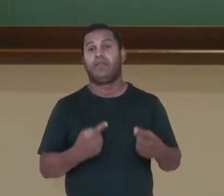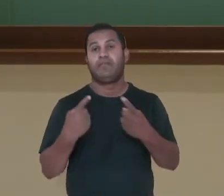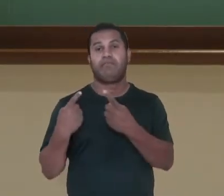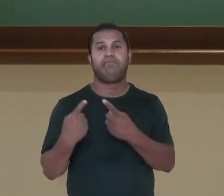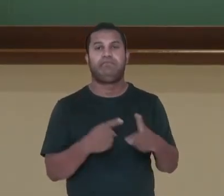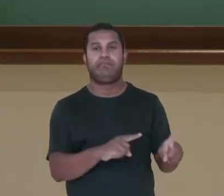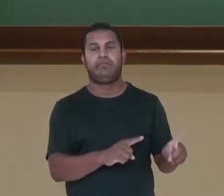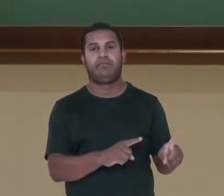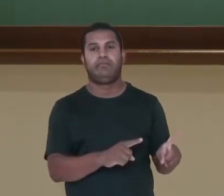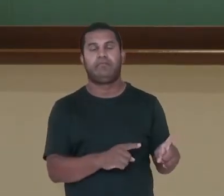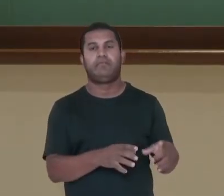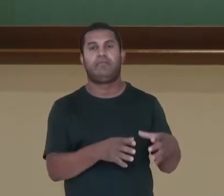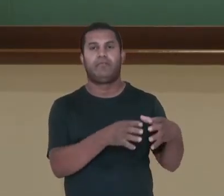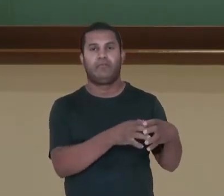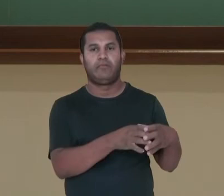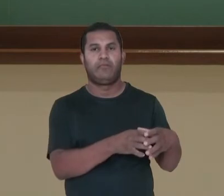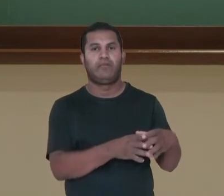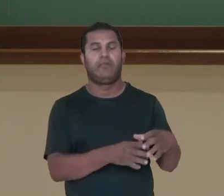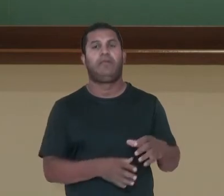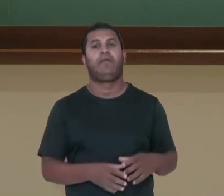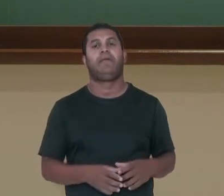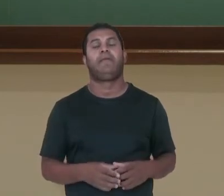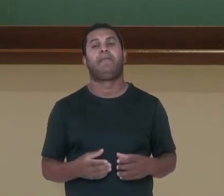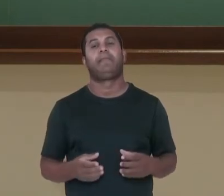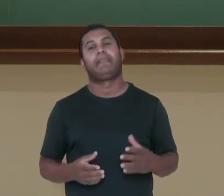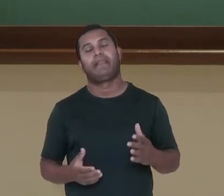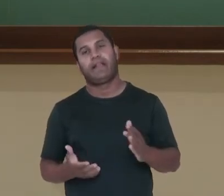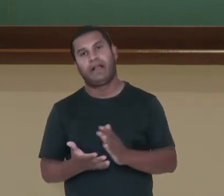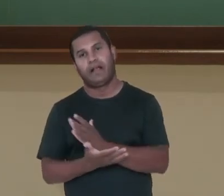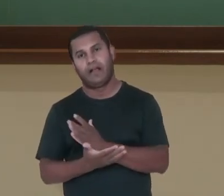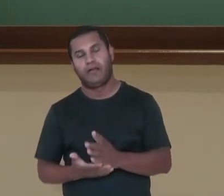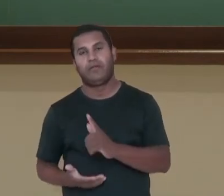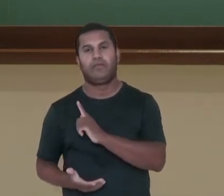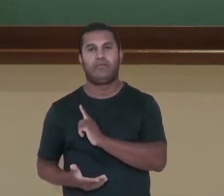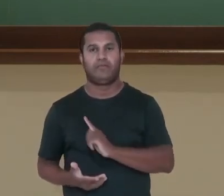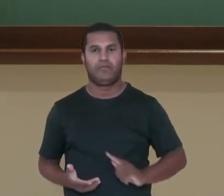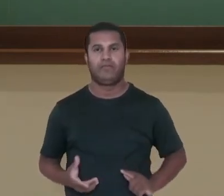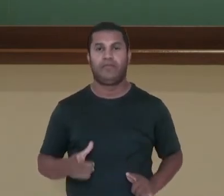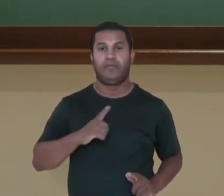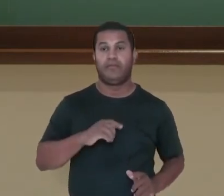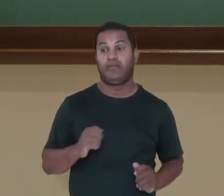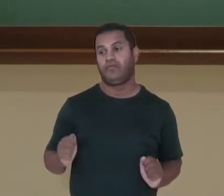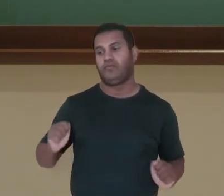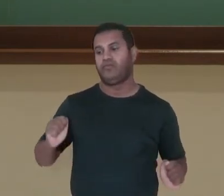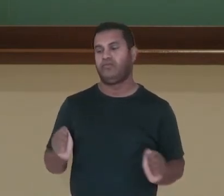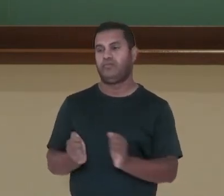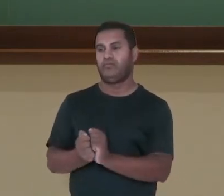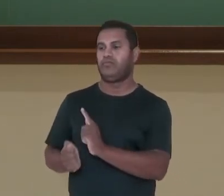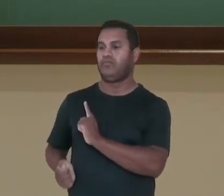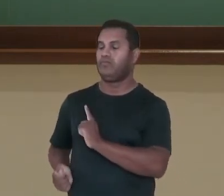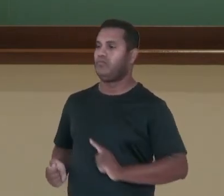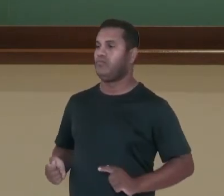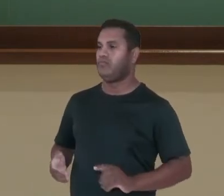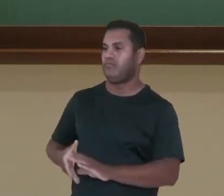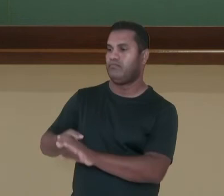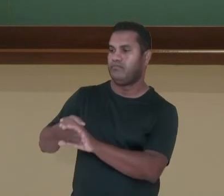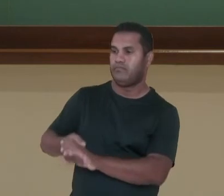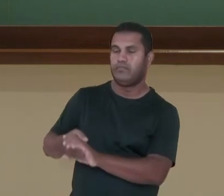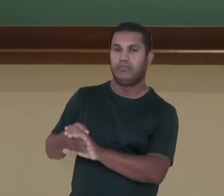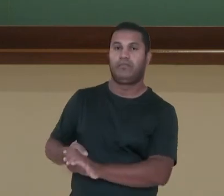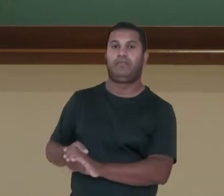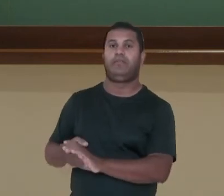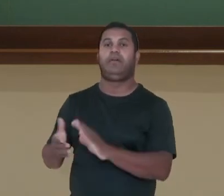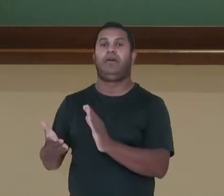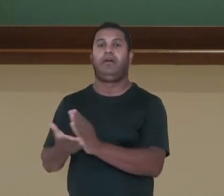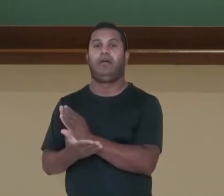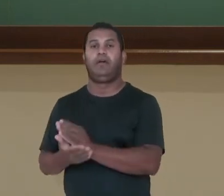esses grupos, né, e tentar diminuir a sua ação? Então, por meio aí do exército, né, e parceria com outros países como os Estados Unidos e até o